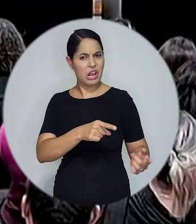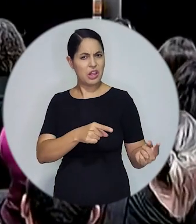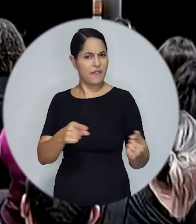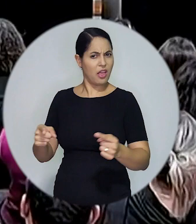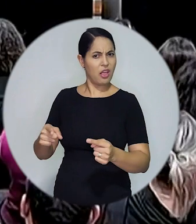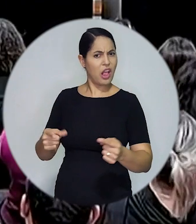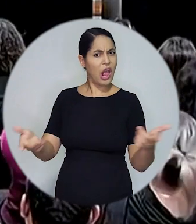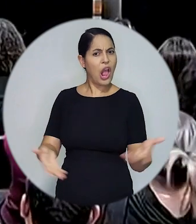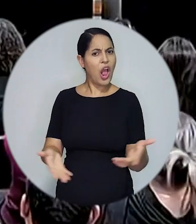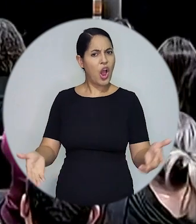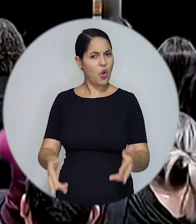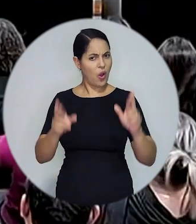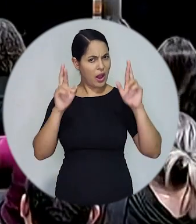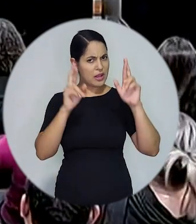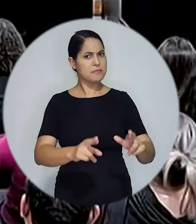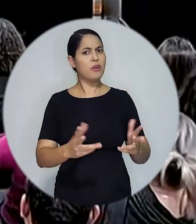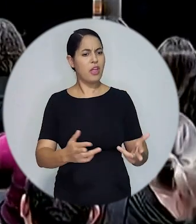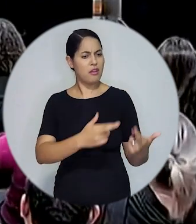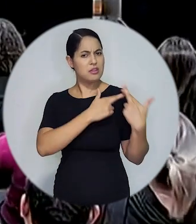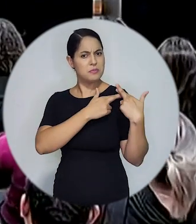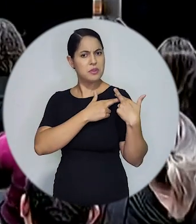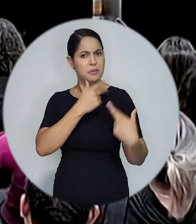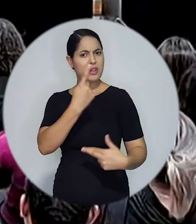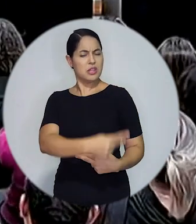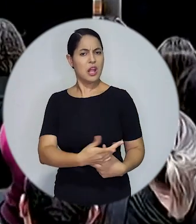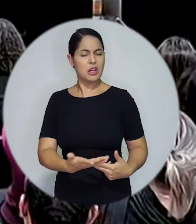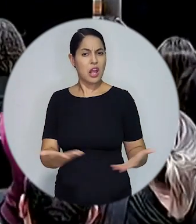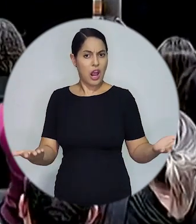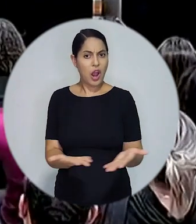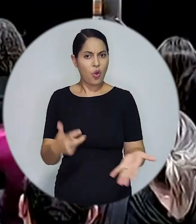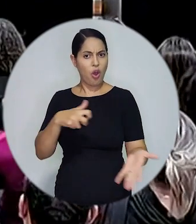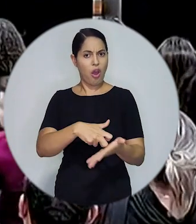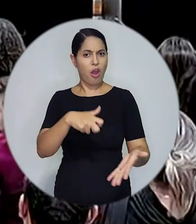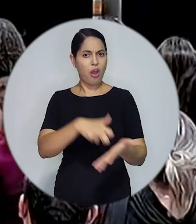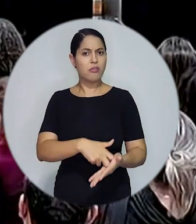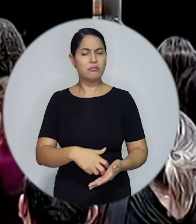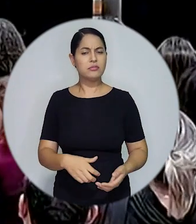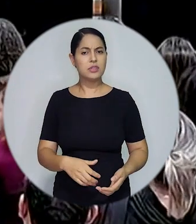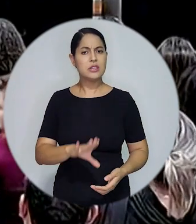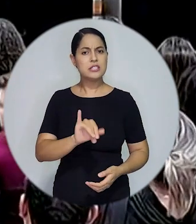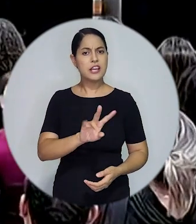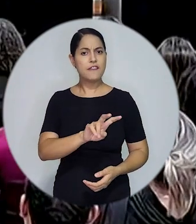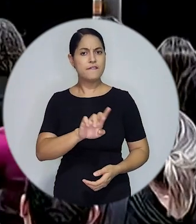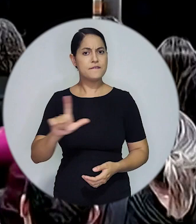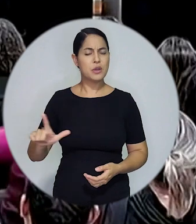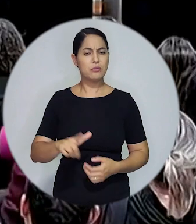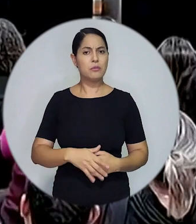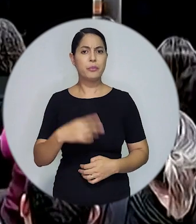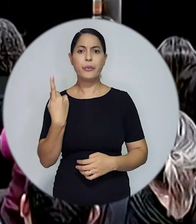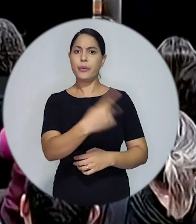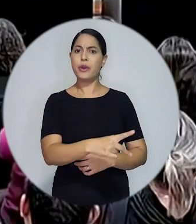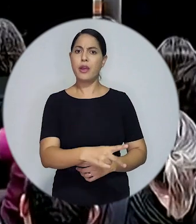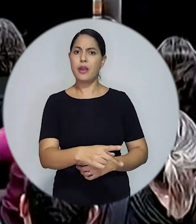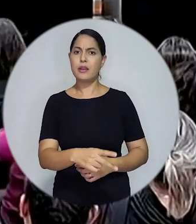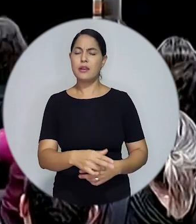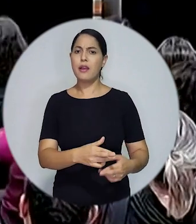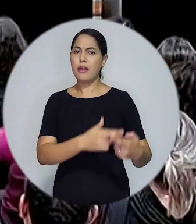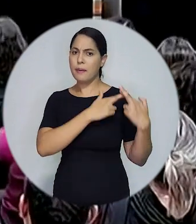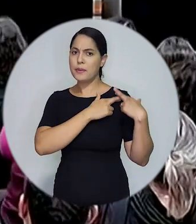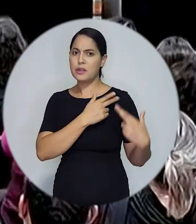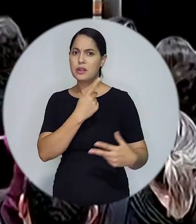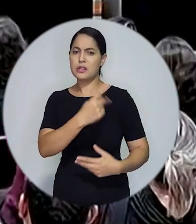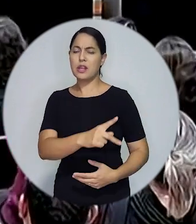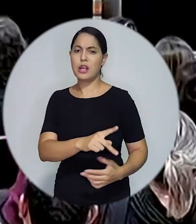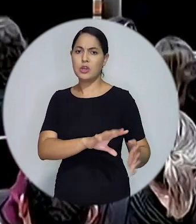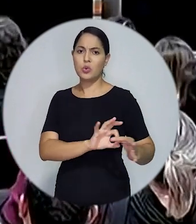responder civilmente. Está na hora de ele ser cobrado civilmente. Não só na pessoa do Estado, mas naquilo que ele representa na pessoa